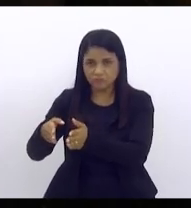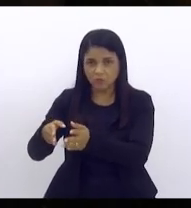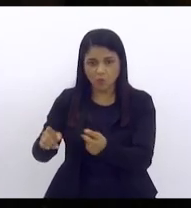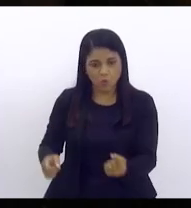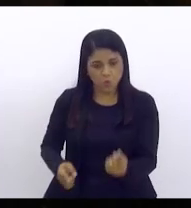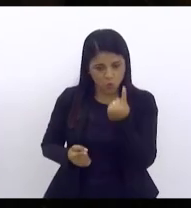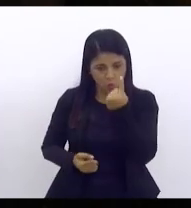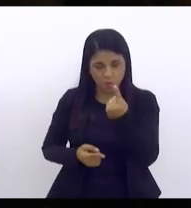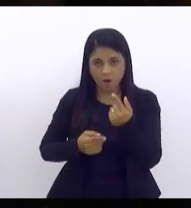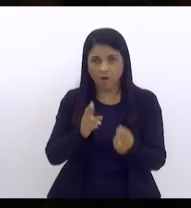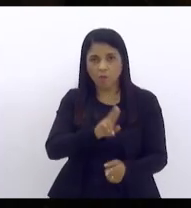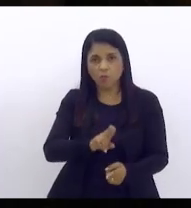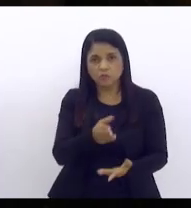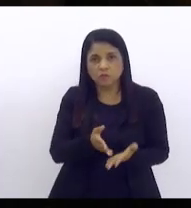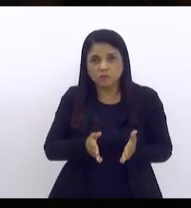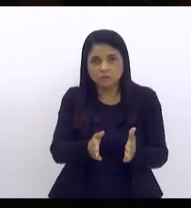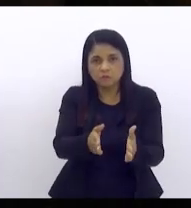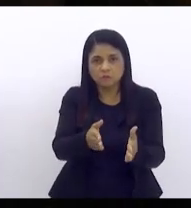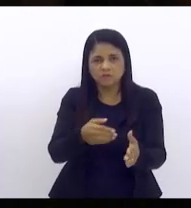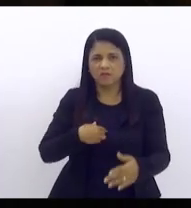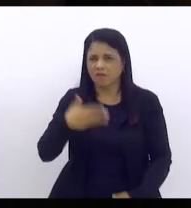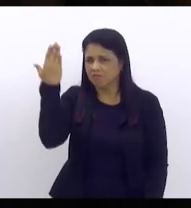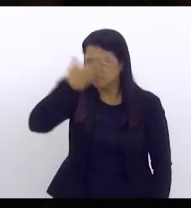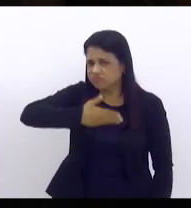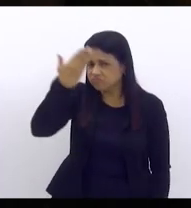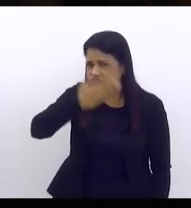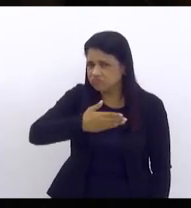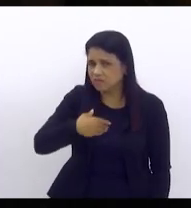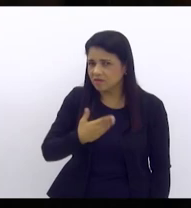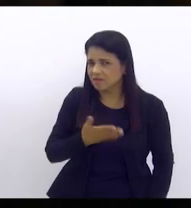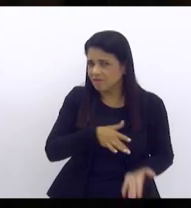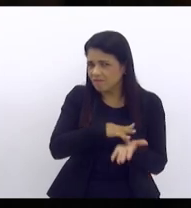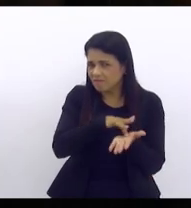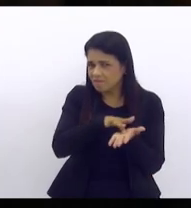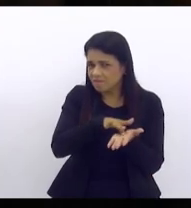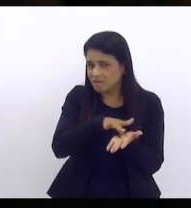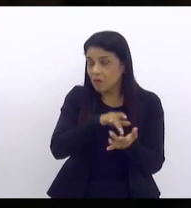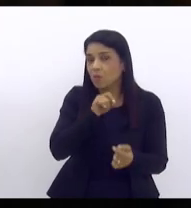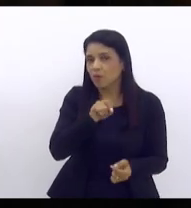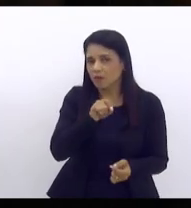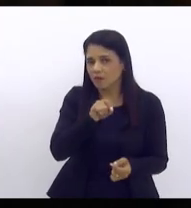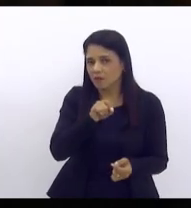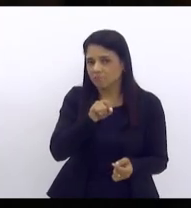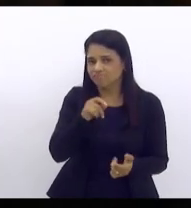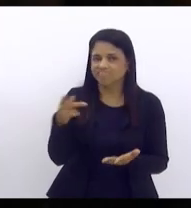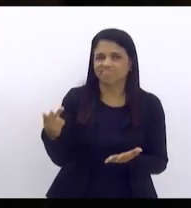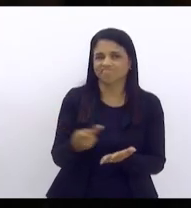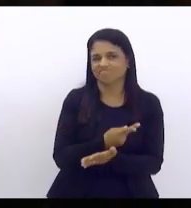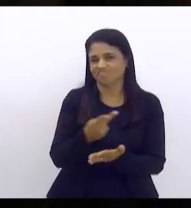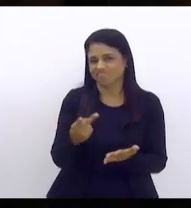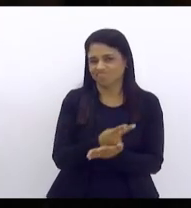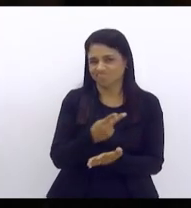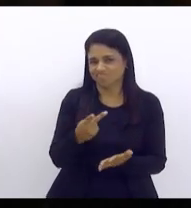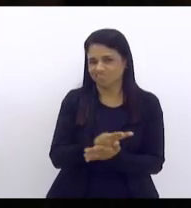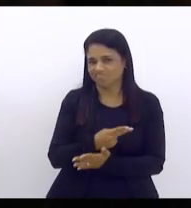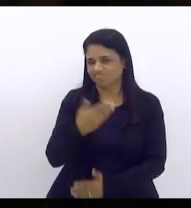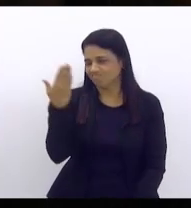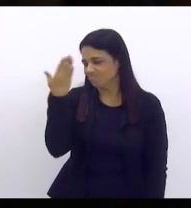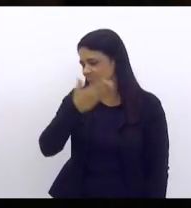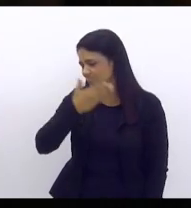fechar os olhos para isso é fechar os olhos para o arbítrio. Então, eu não me